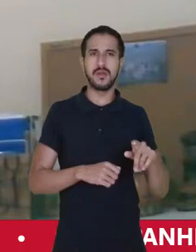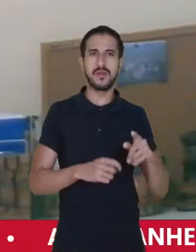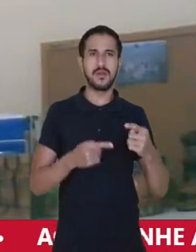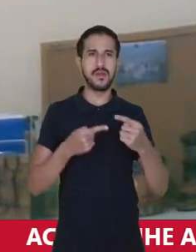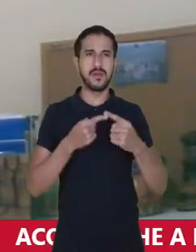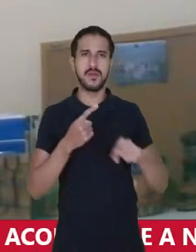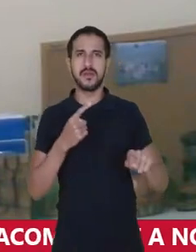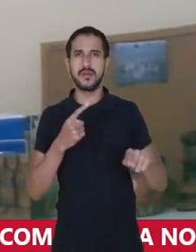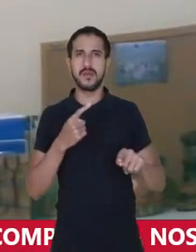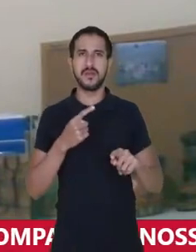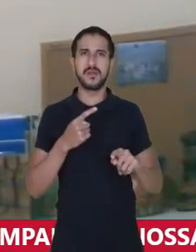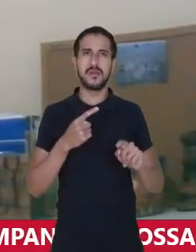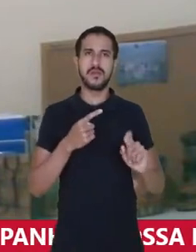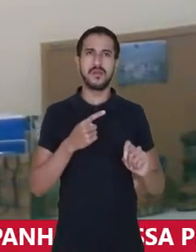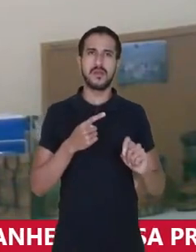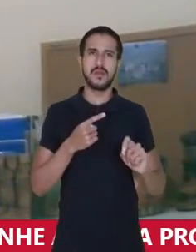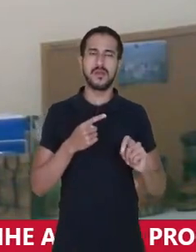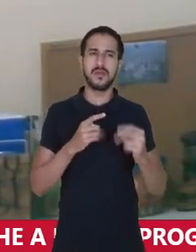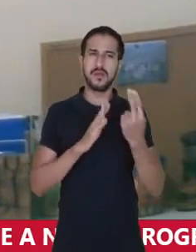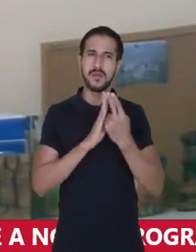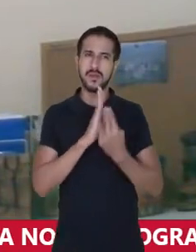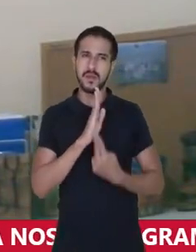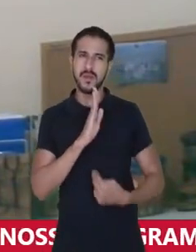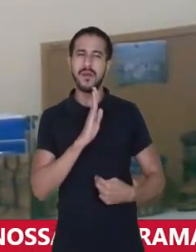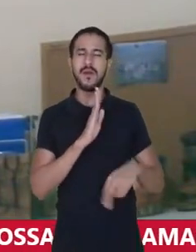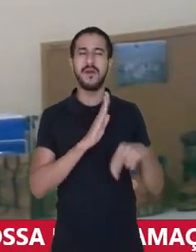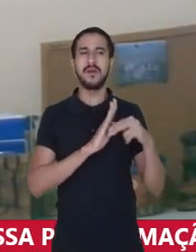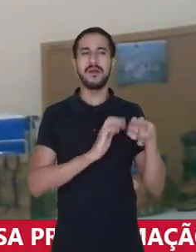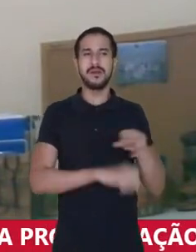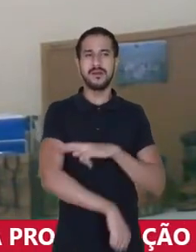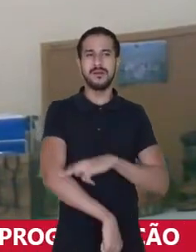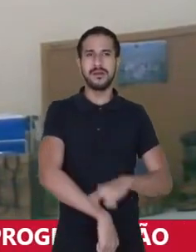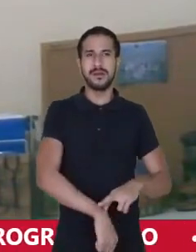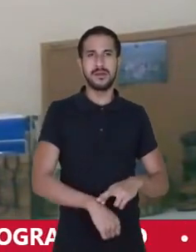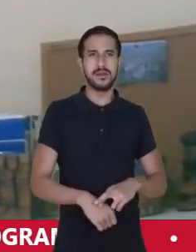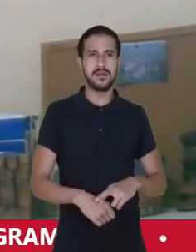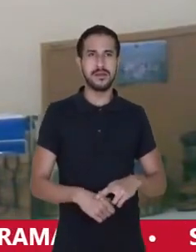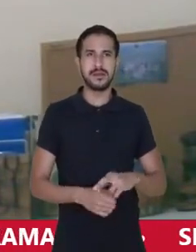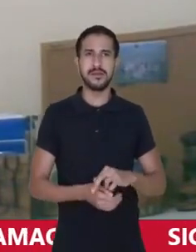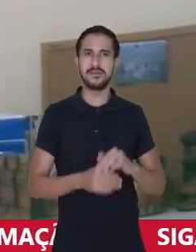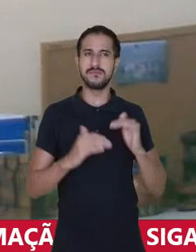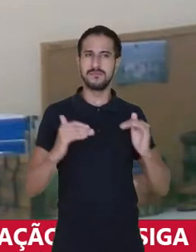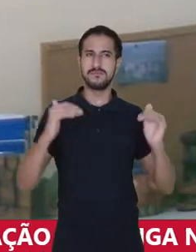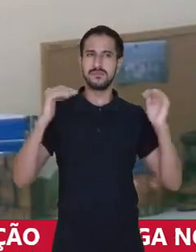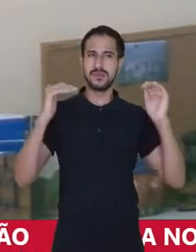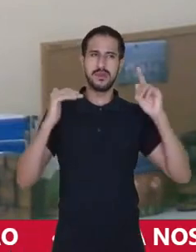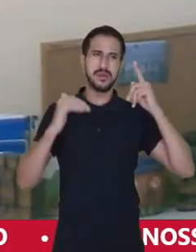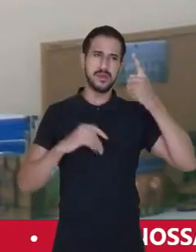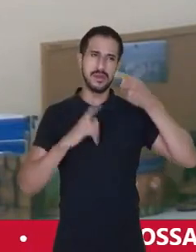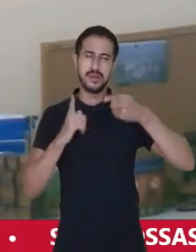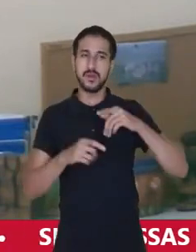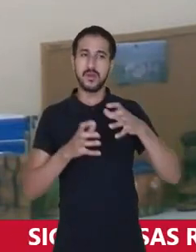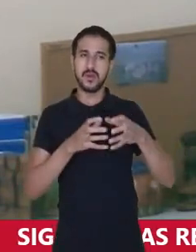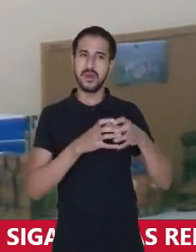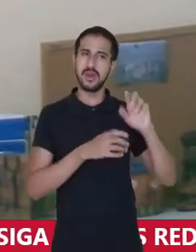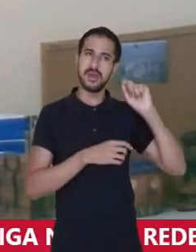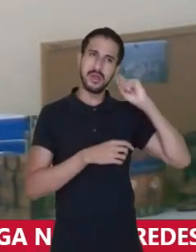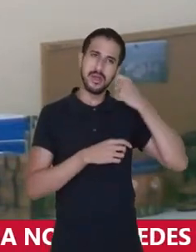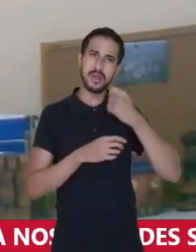coaduna com as normas raciais definidas pelos grupos hegemônicos. Então, comunidades negras,